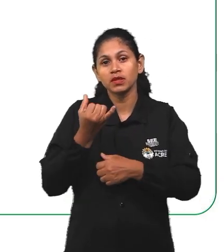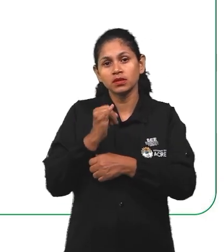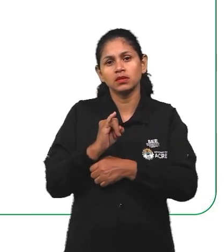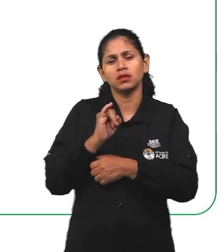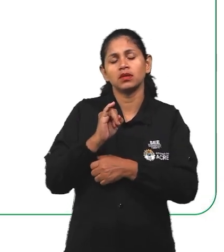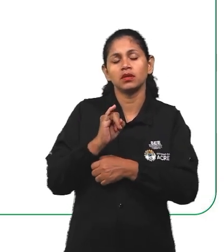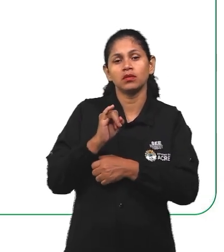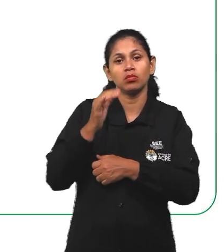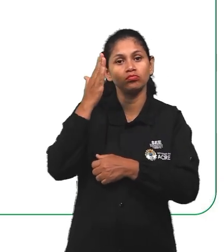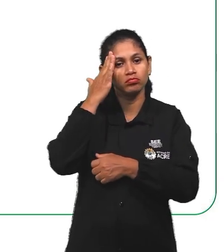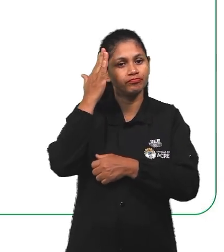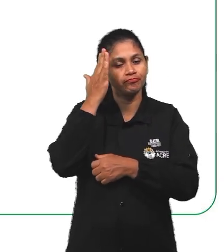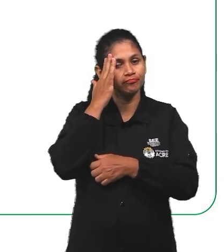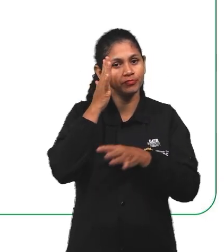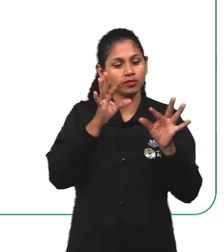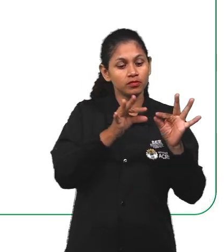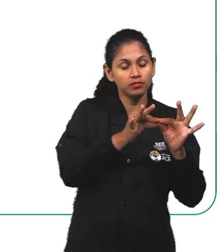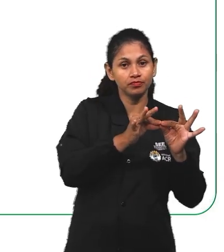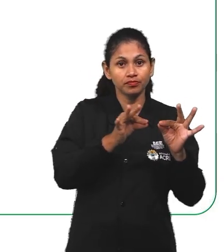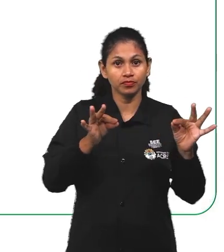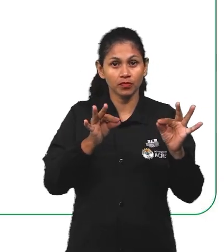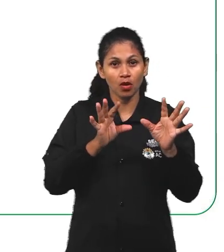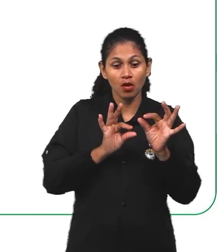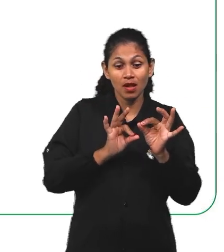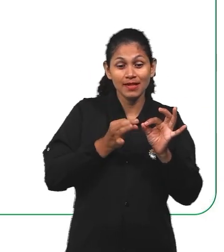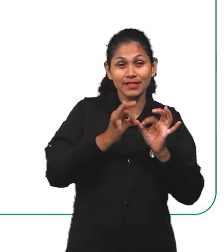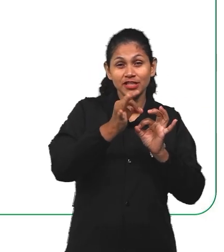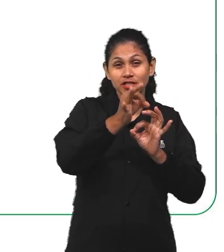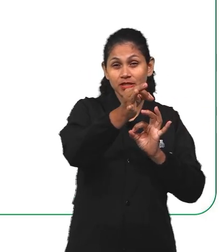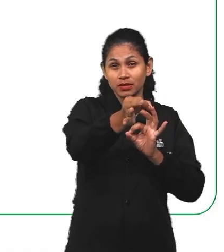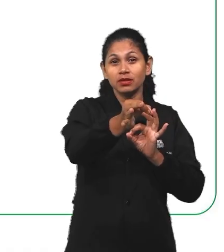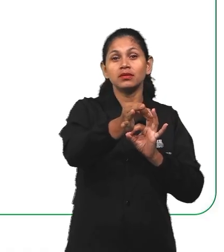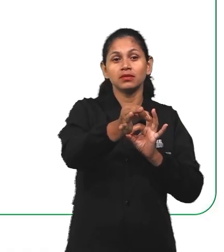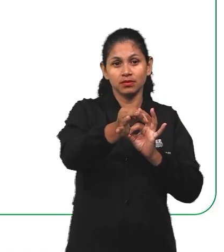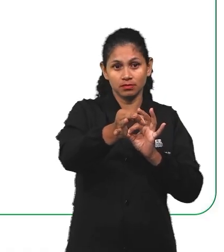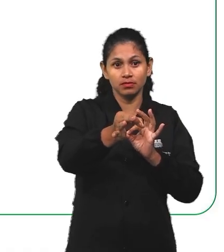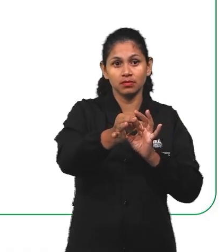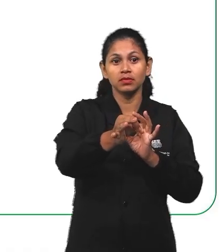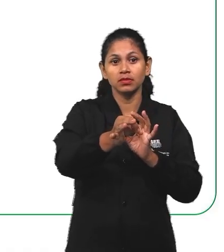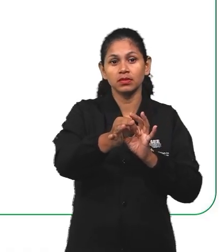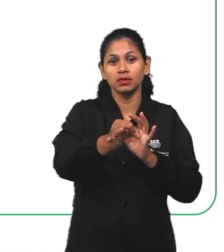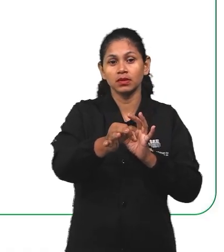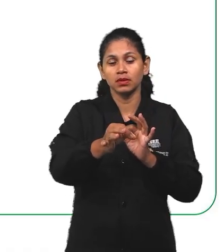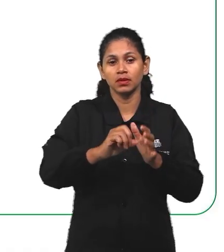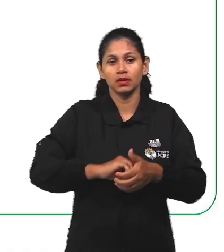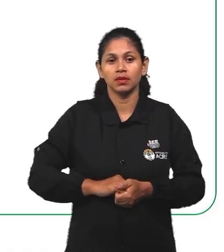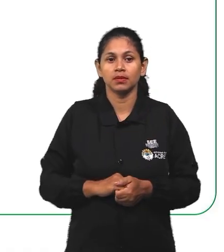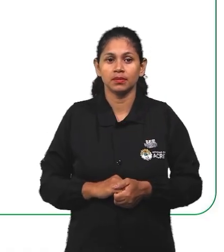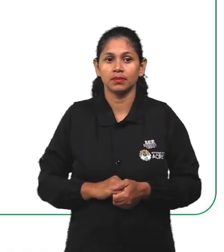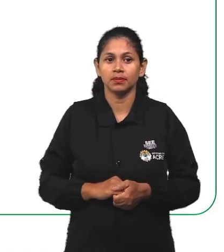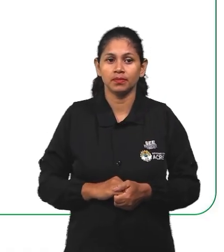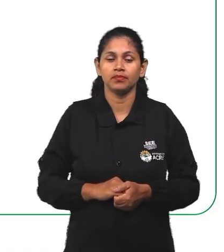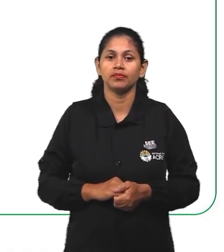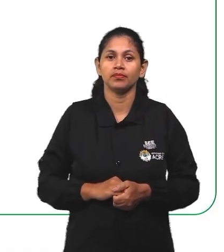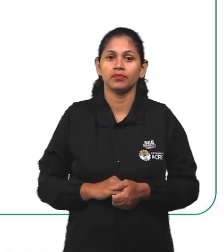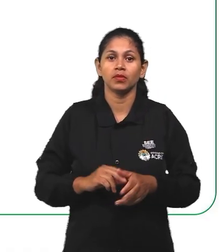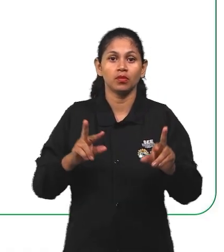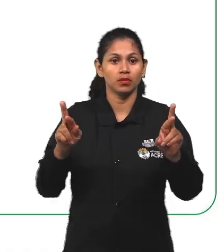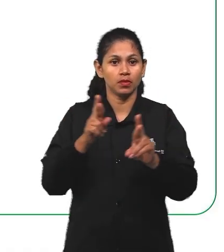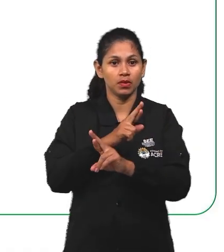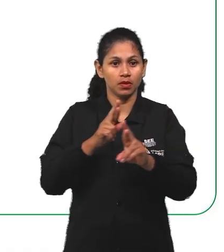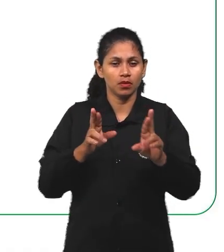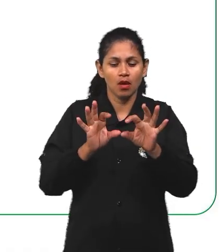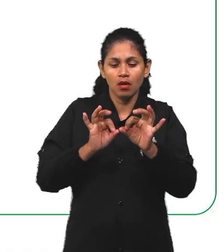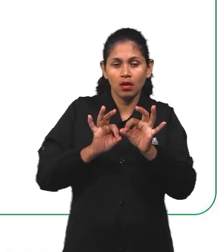dividido pelo tempo, então eu tenho aqui uma grandeza determinada pela razão. Tá certo? E aqui vamos relacionar a